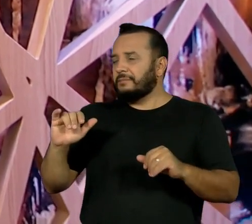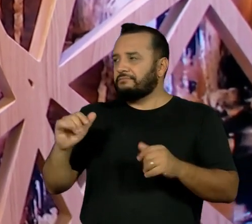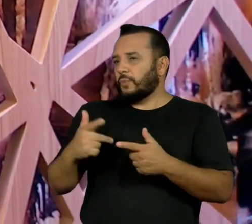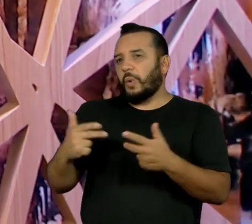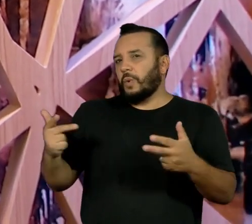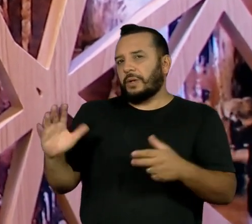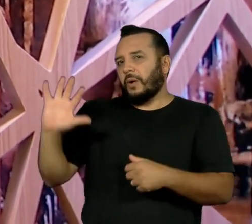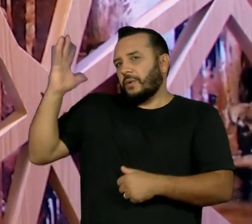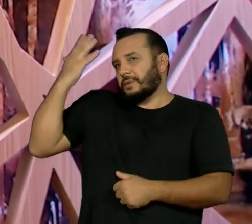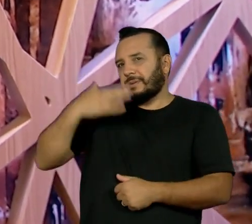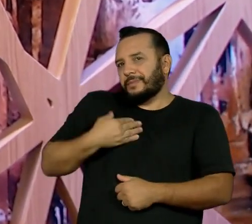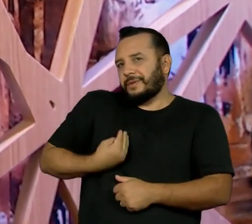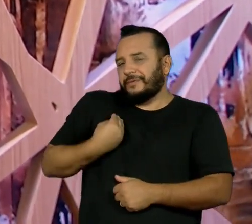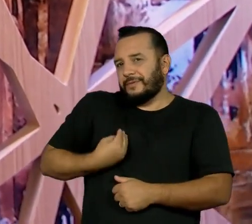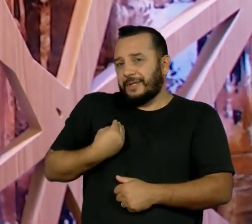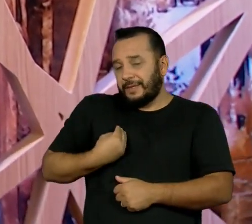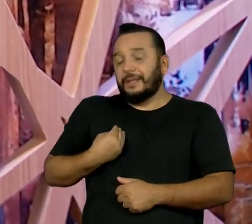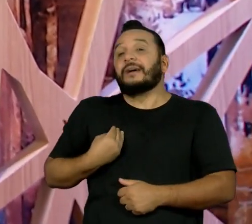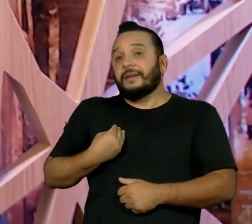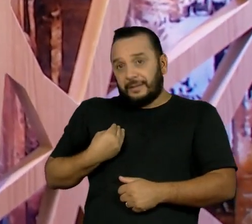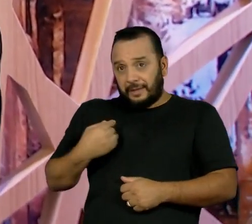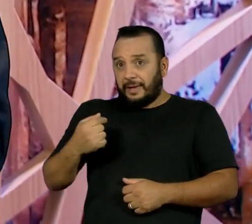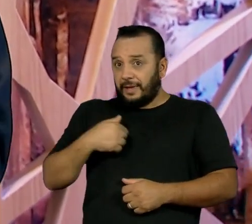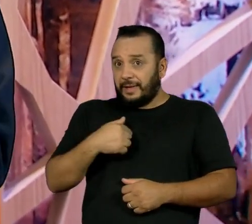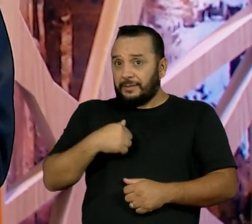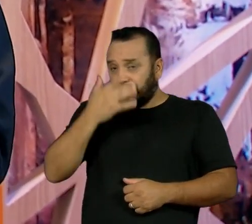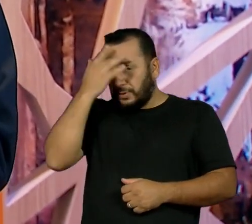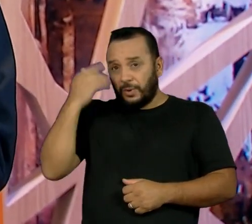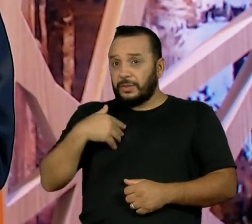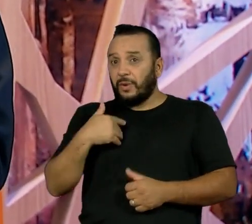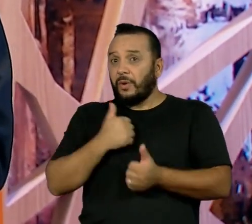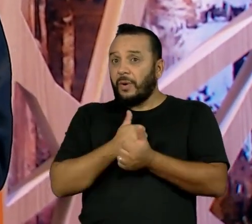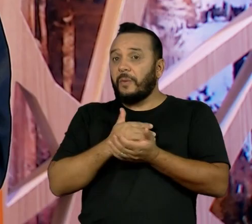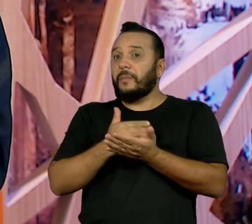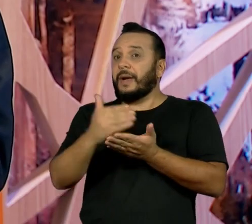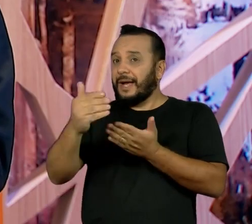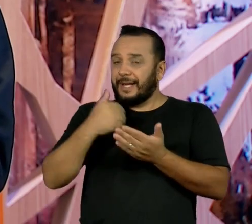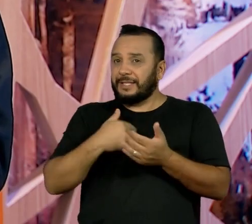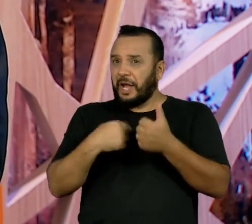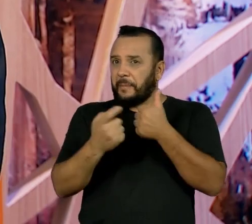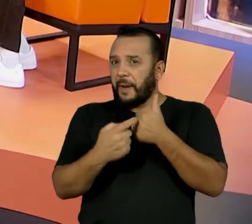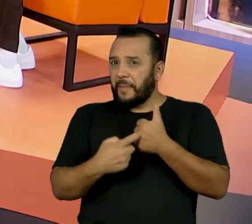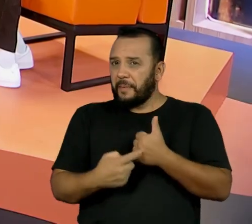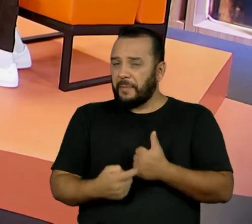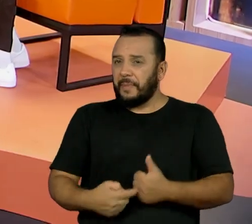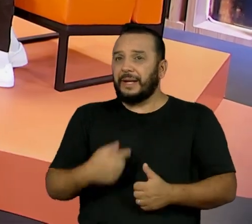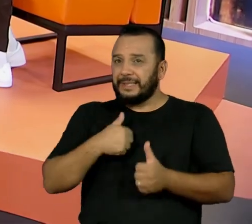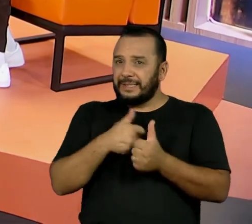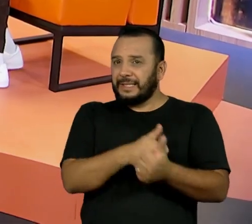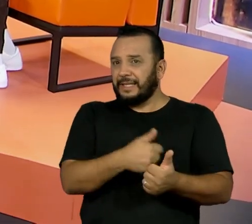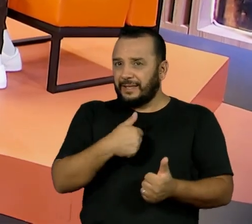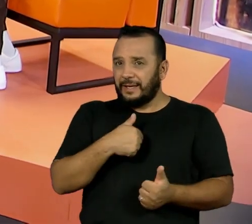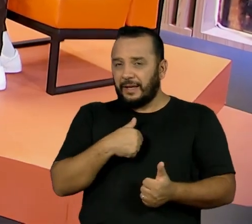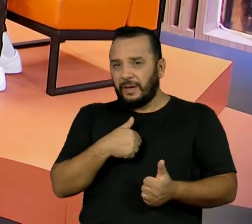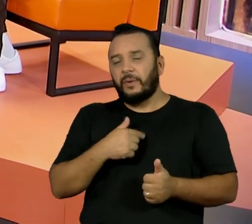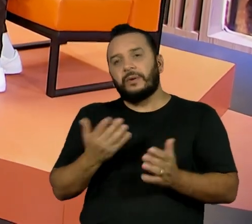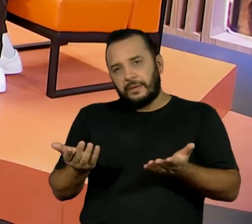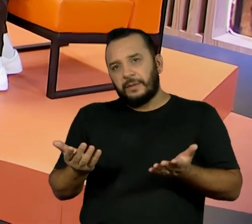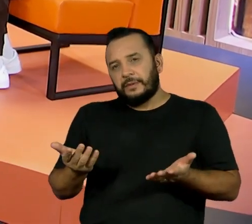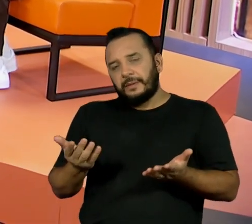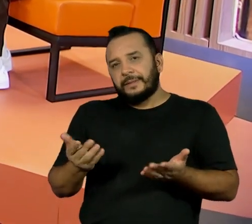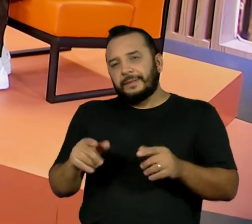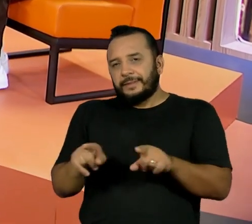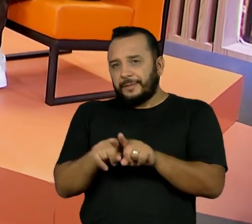Então essas pessoas elas vão ao meu perfil, elas começam a me seguir, elas interagem com o meu conteúdo, como o Ricardo falou. E existe